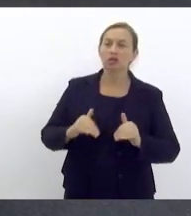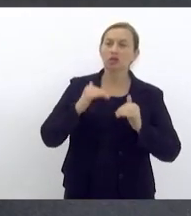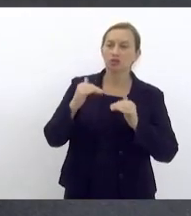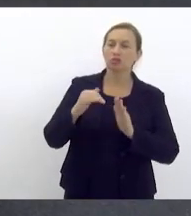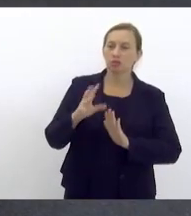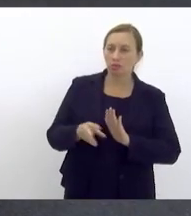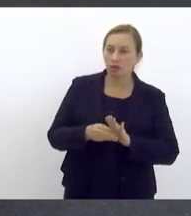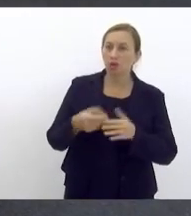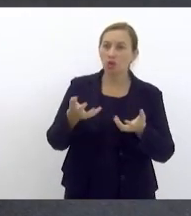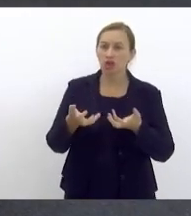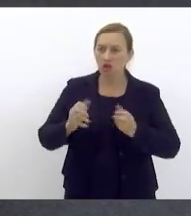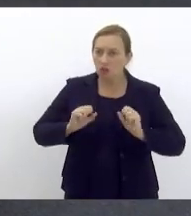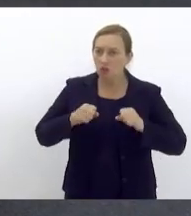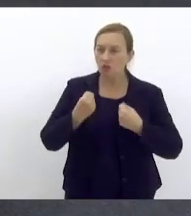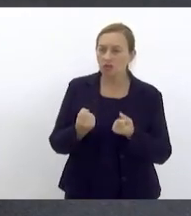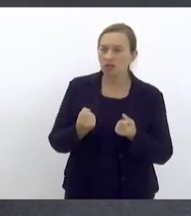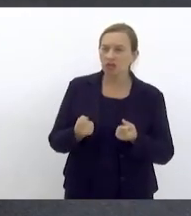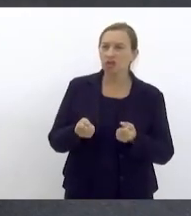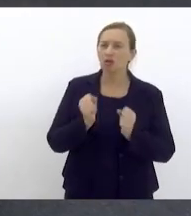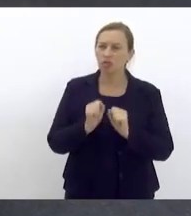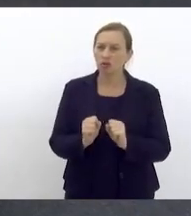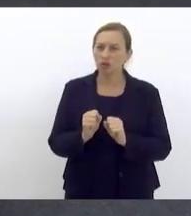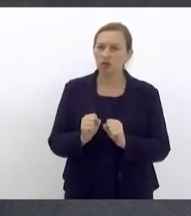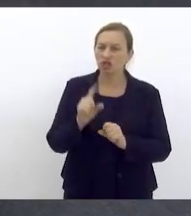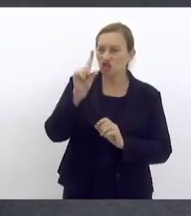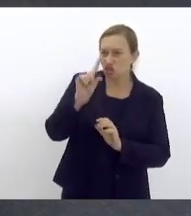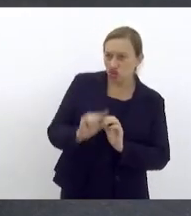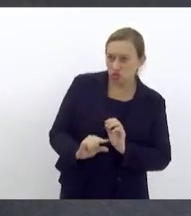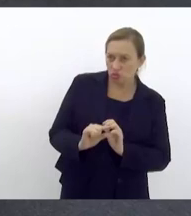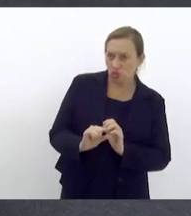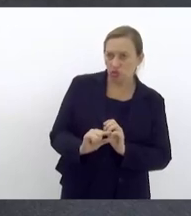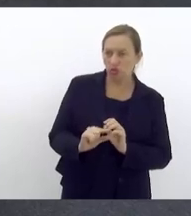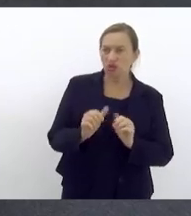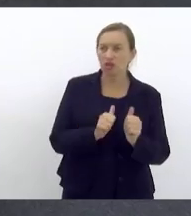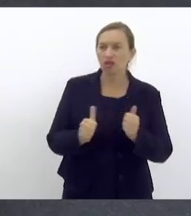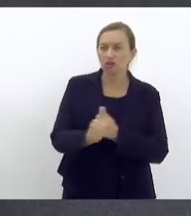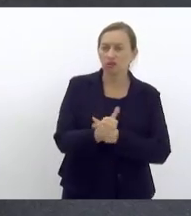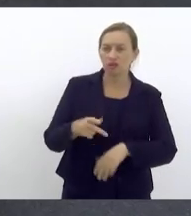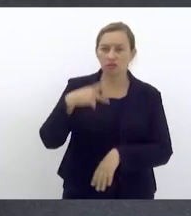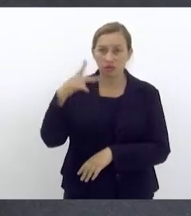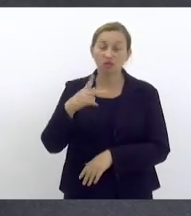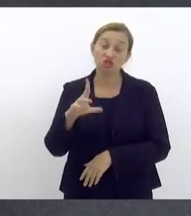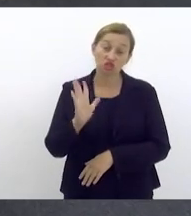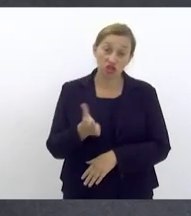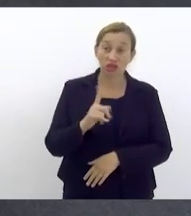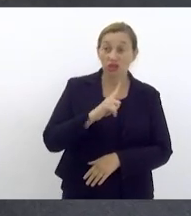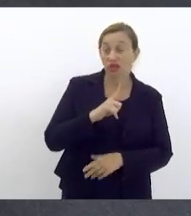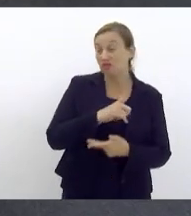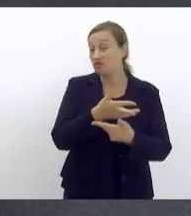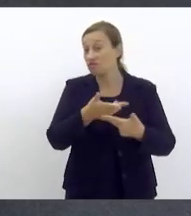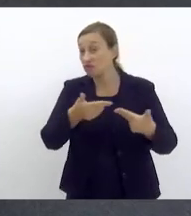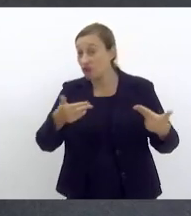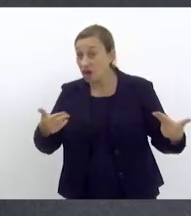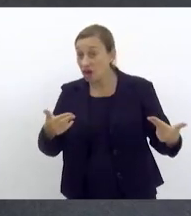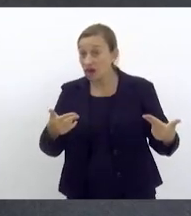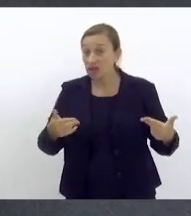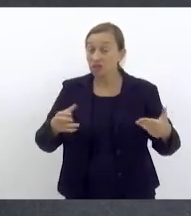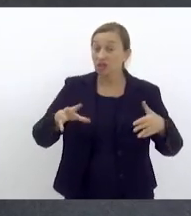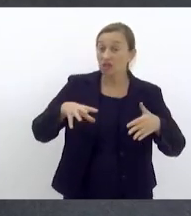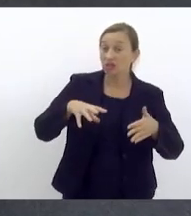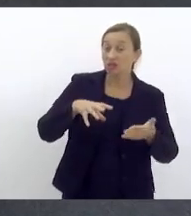eu queria reforçar que pra gente poder dirigir essa questão das frentes parlamentares já que existem dezenas pro